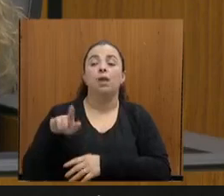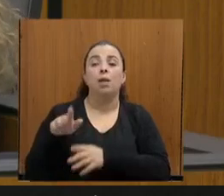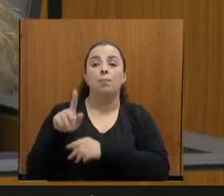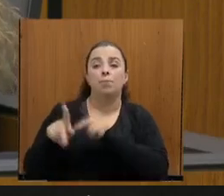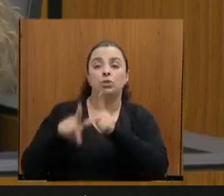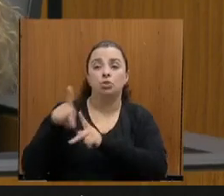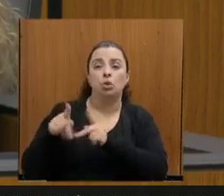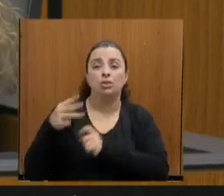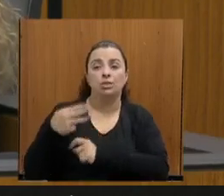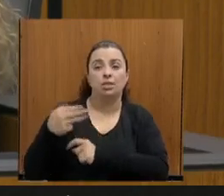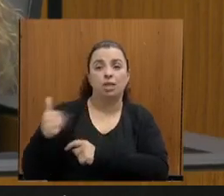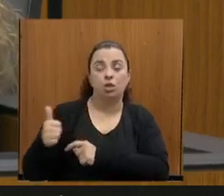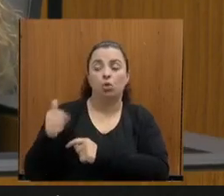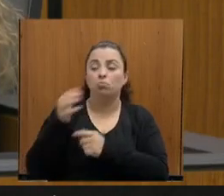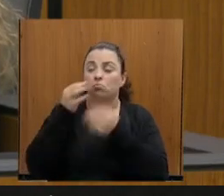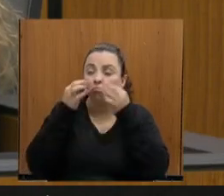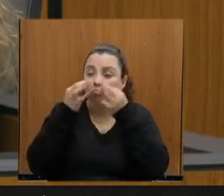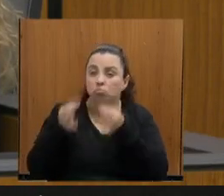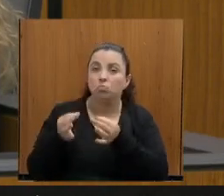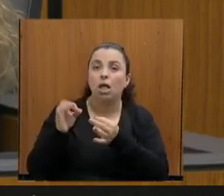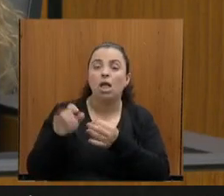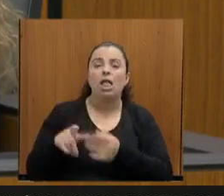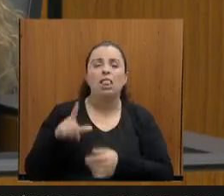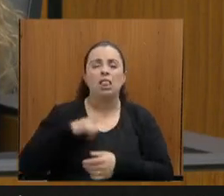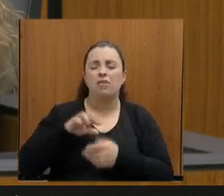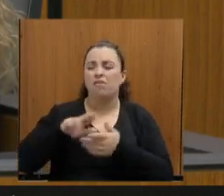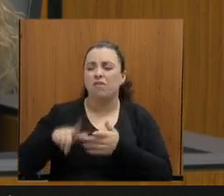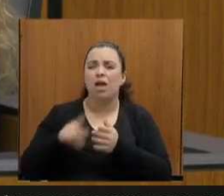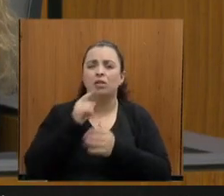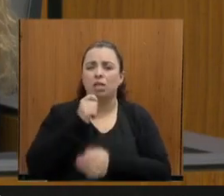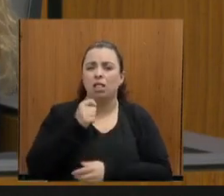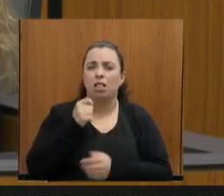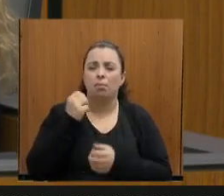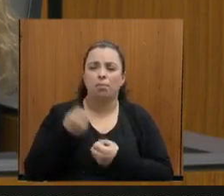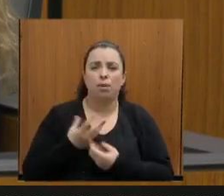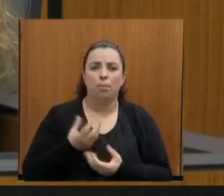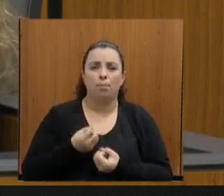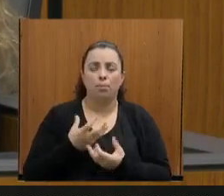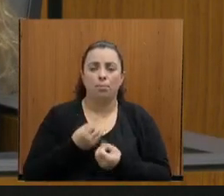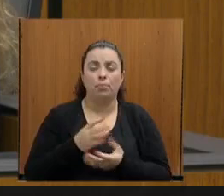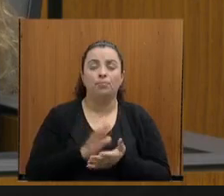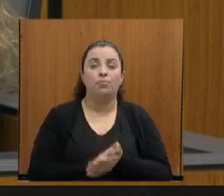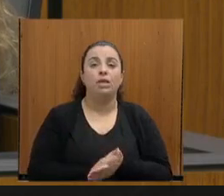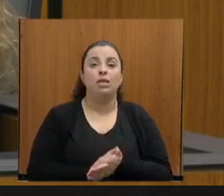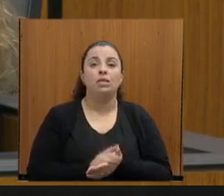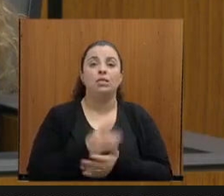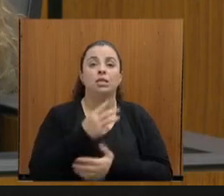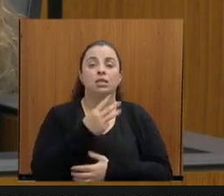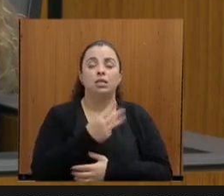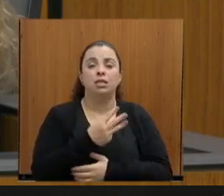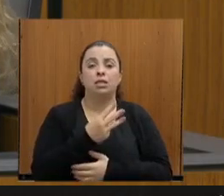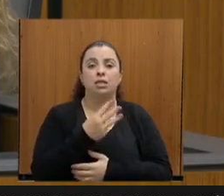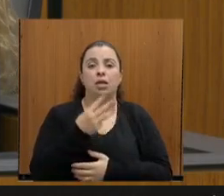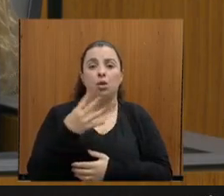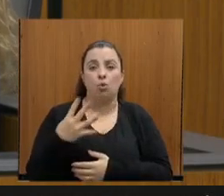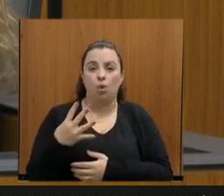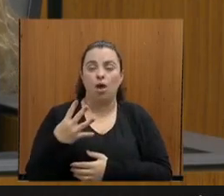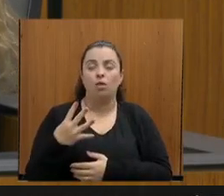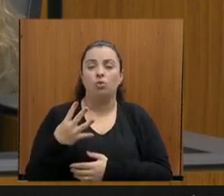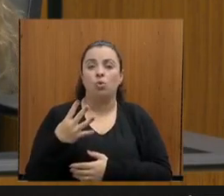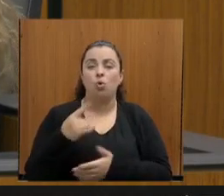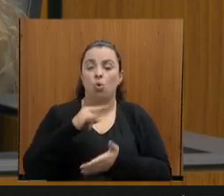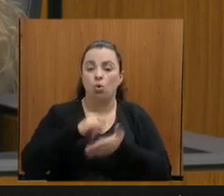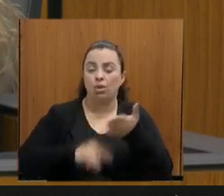de depoimentos 172 requerimentos aprovados 34 contratos analisados